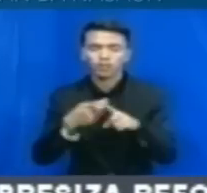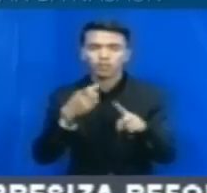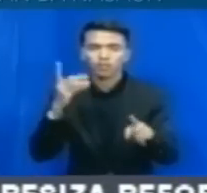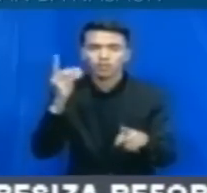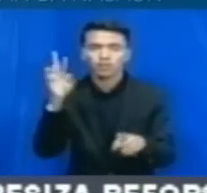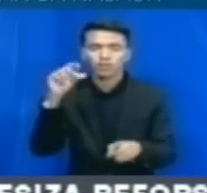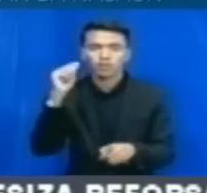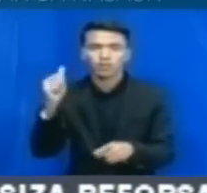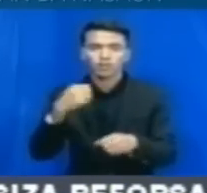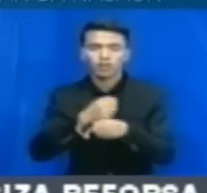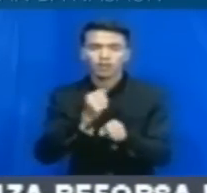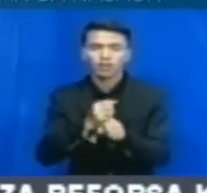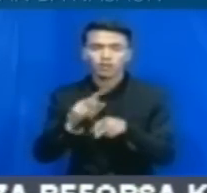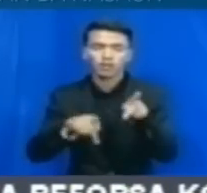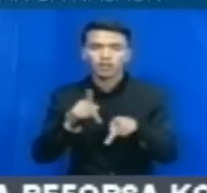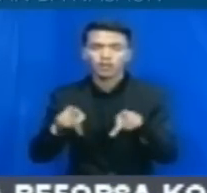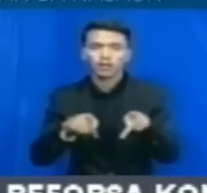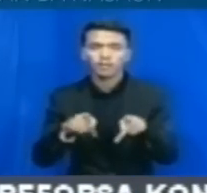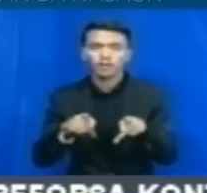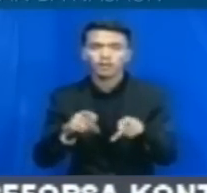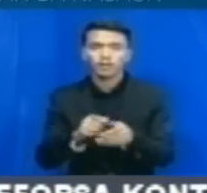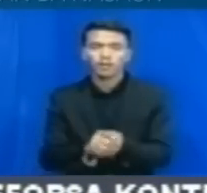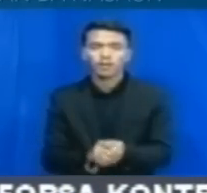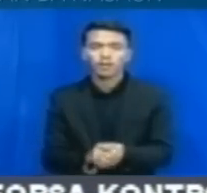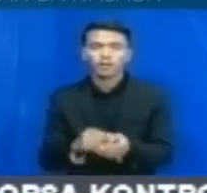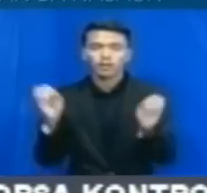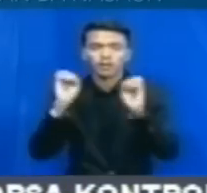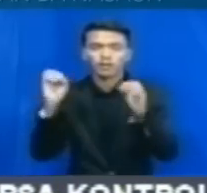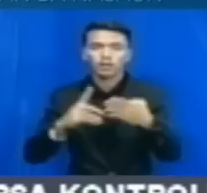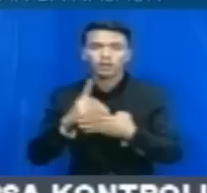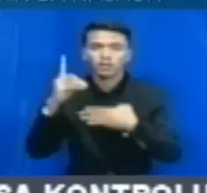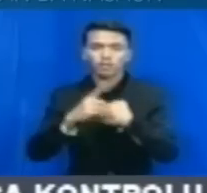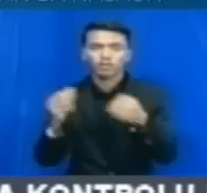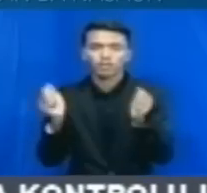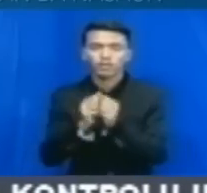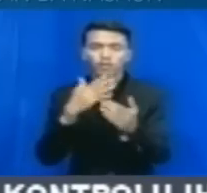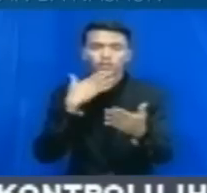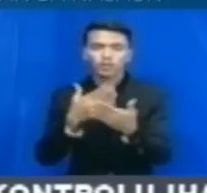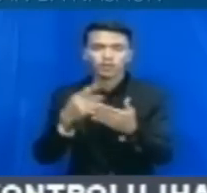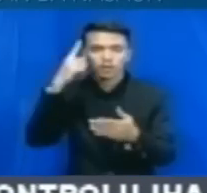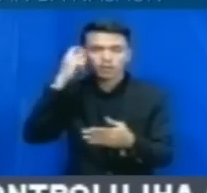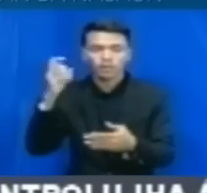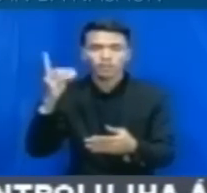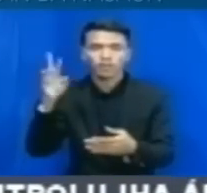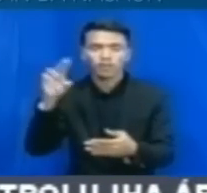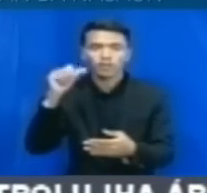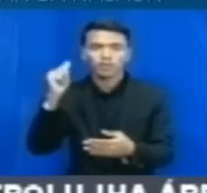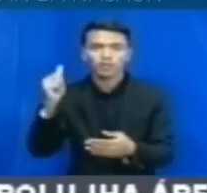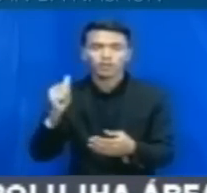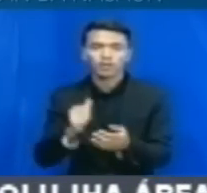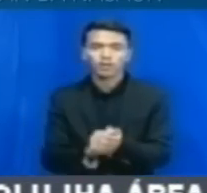sene ne be mak halo itne recurso humano halo itne ema la desenvolve o dia tamba droga ne perturba itania